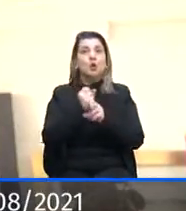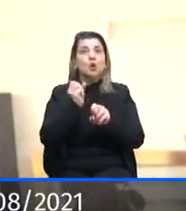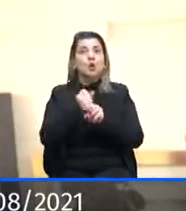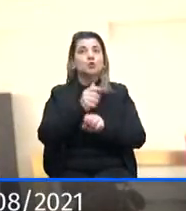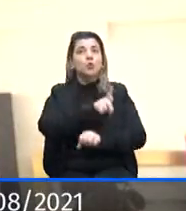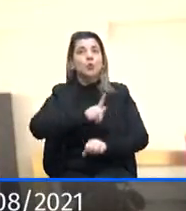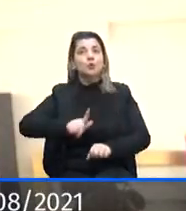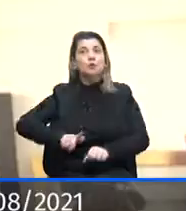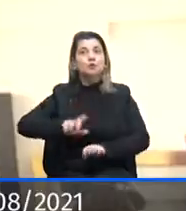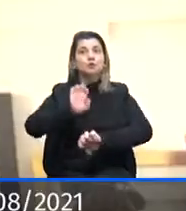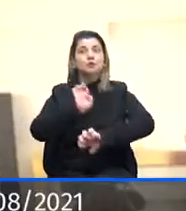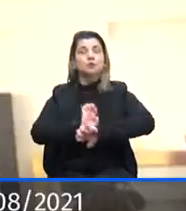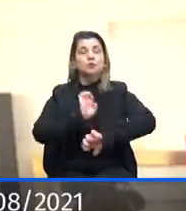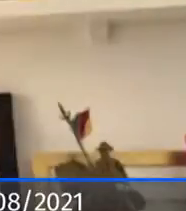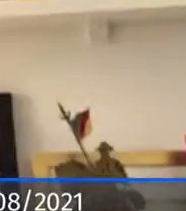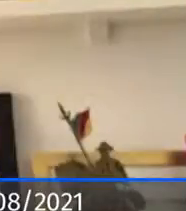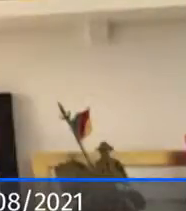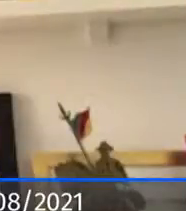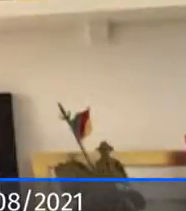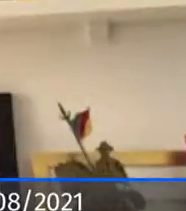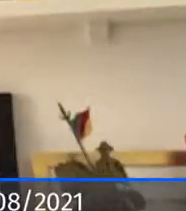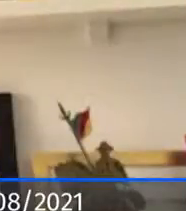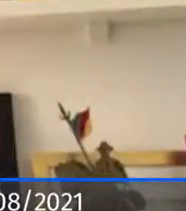Estado no exercício 2018.